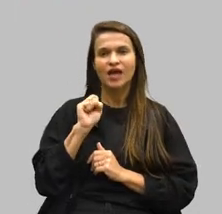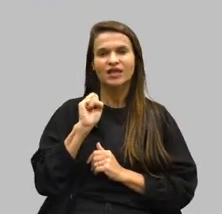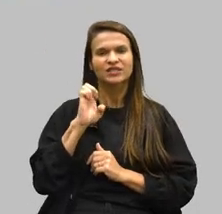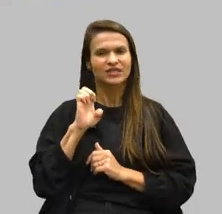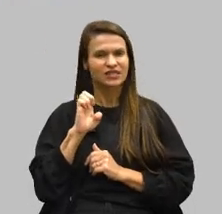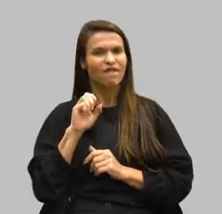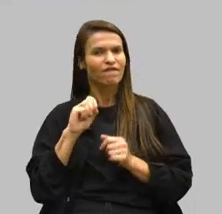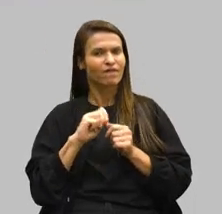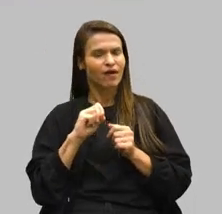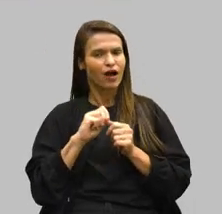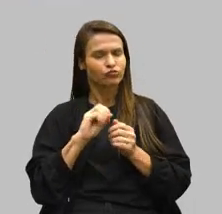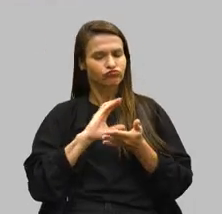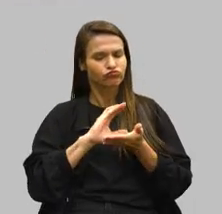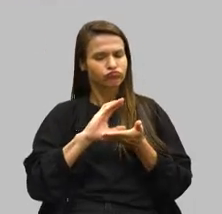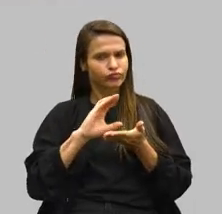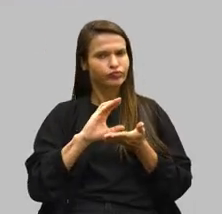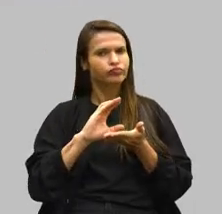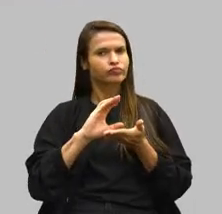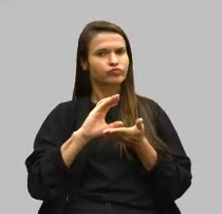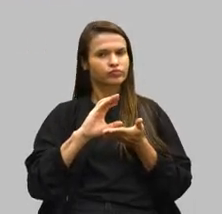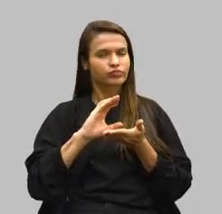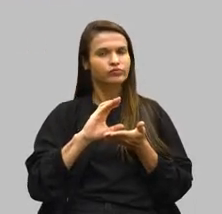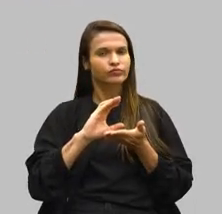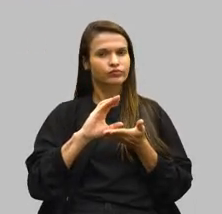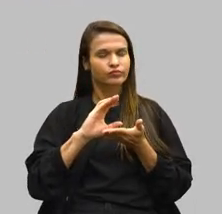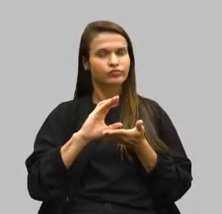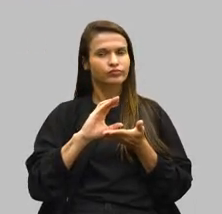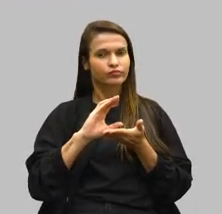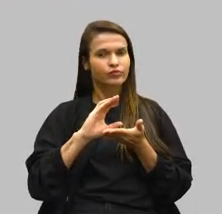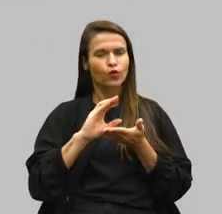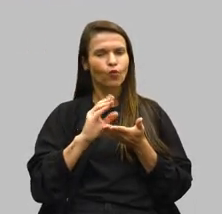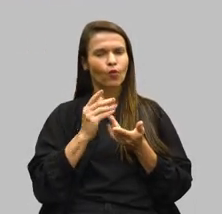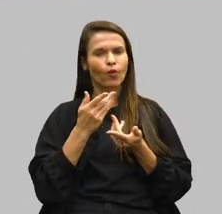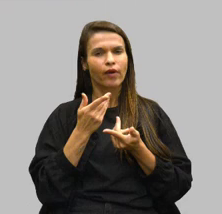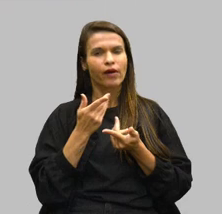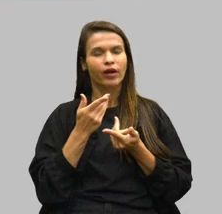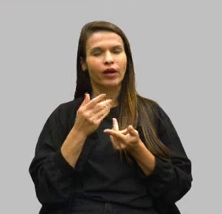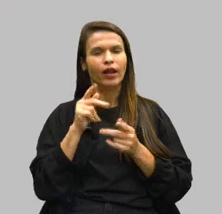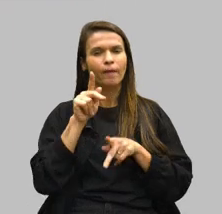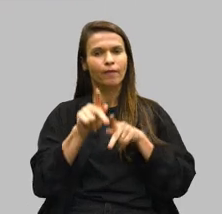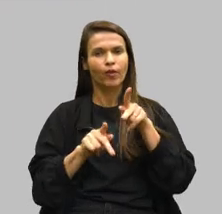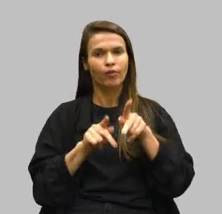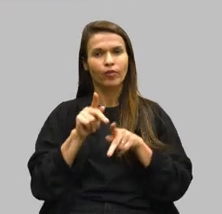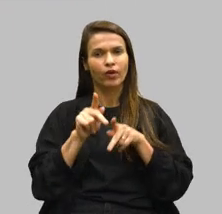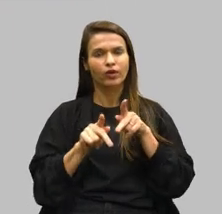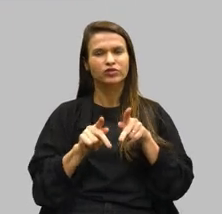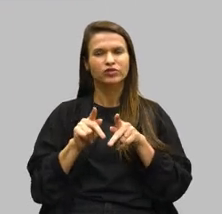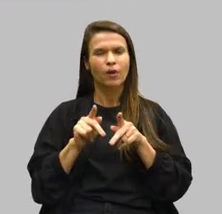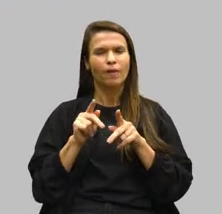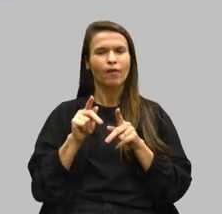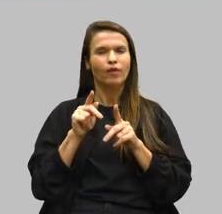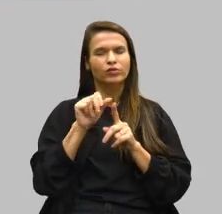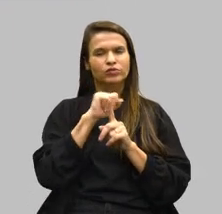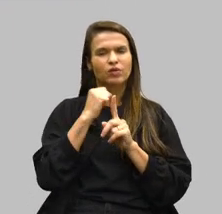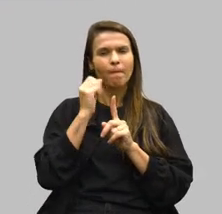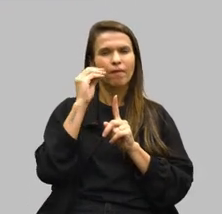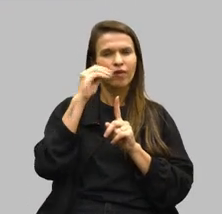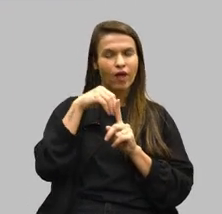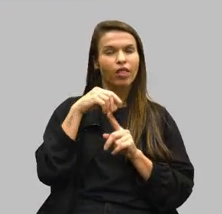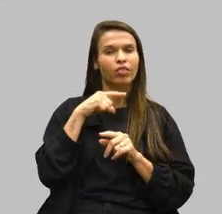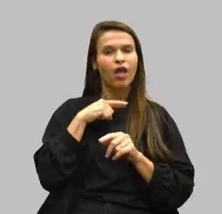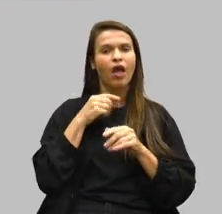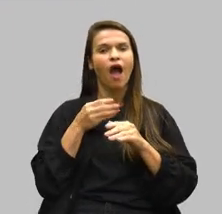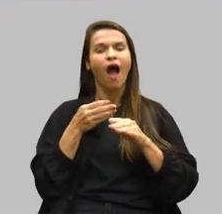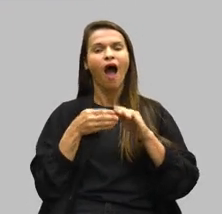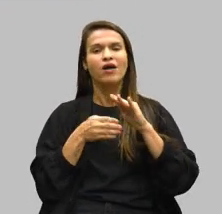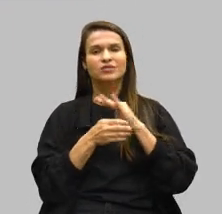empregados seletista para que aquela aquela população de mais vulnerabilidade tenha acesso a esse emprego